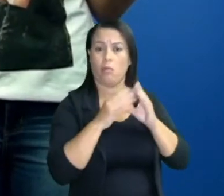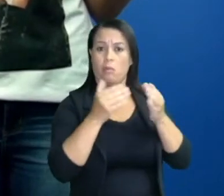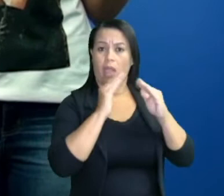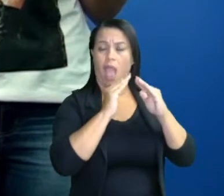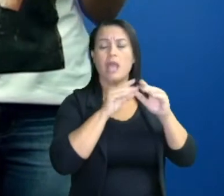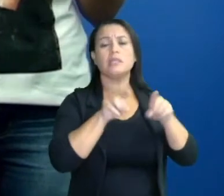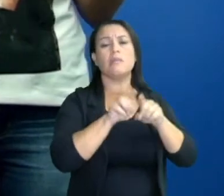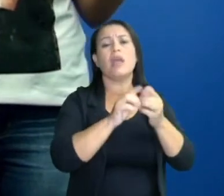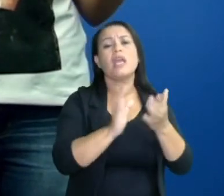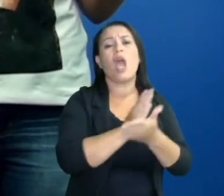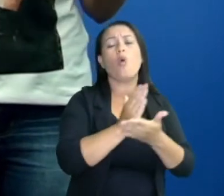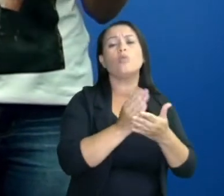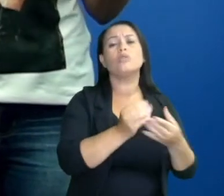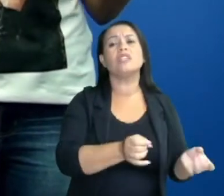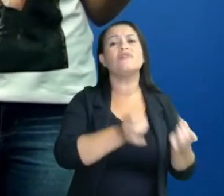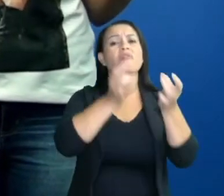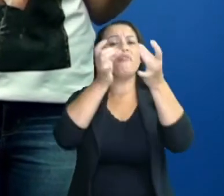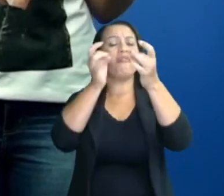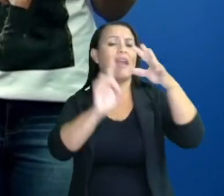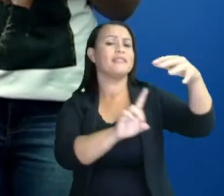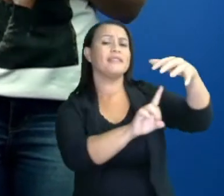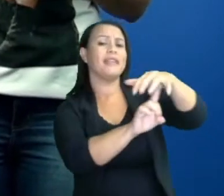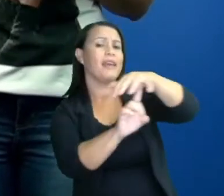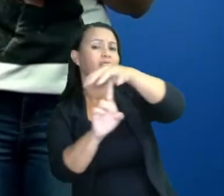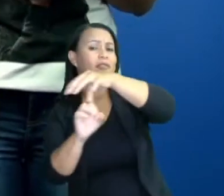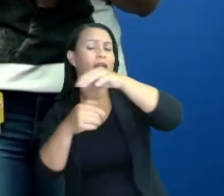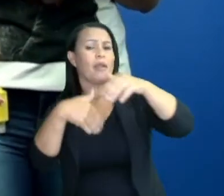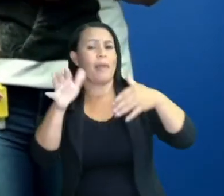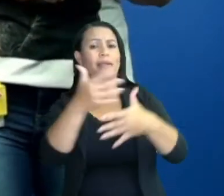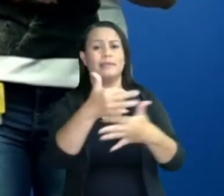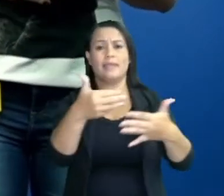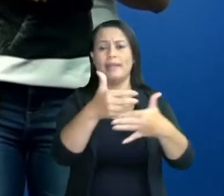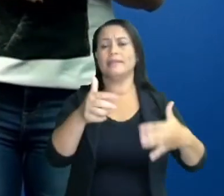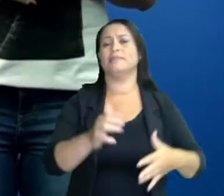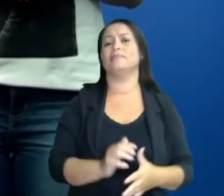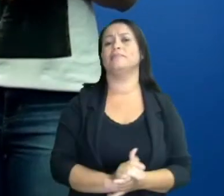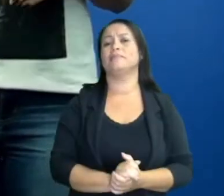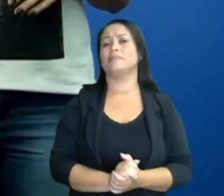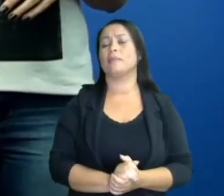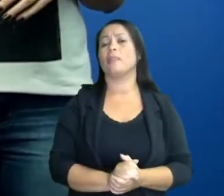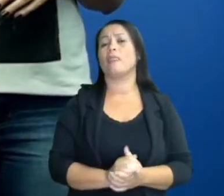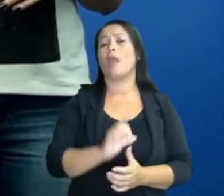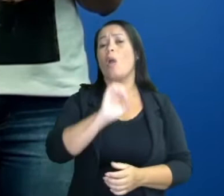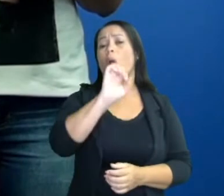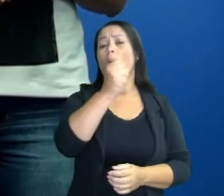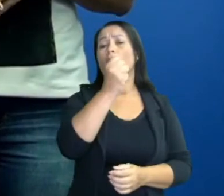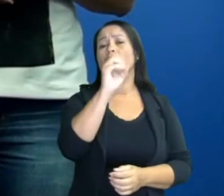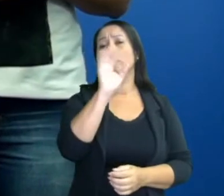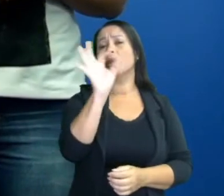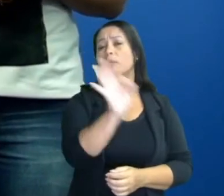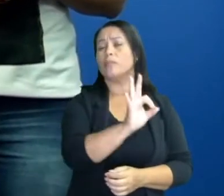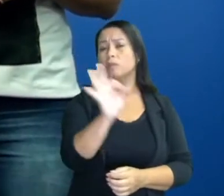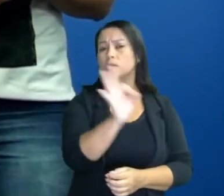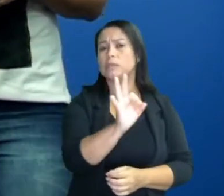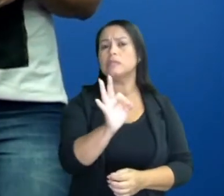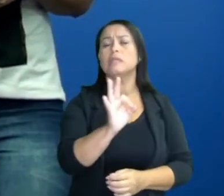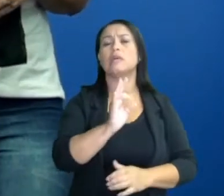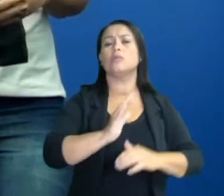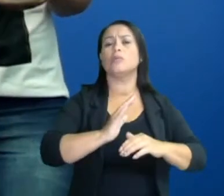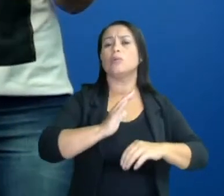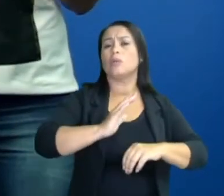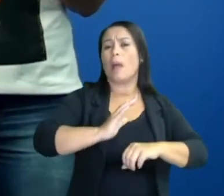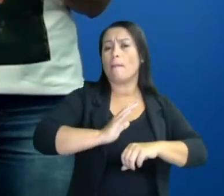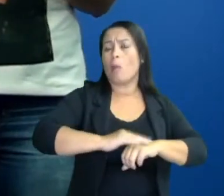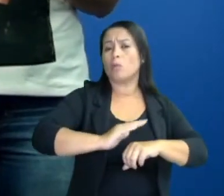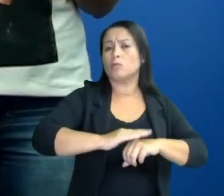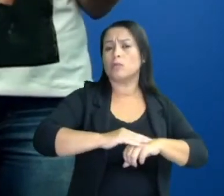e feliz bem normalmente é vendido em feiras livres pela cidade está oitenta por cento da produção mundial de